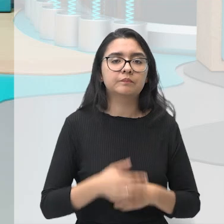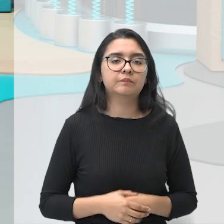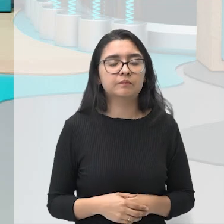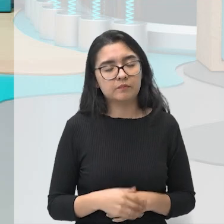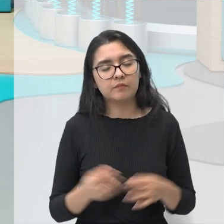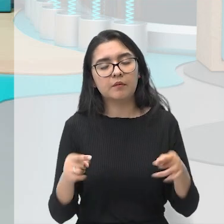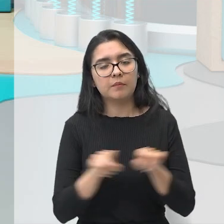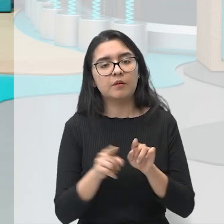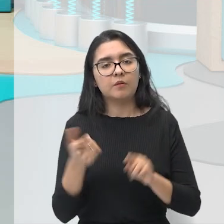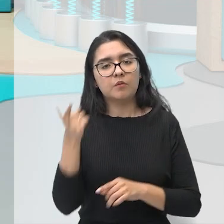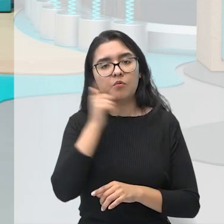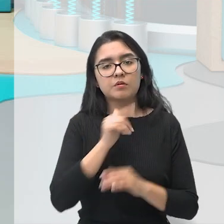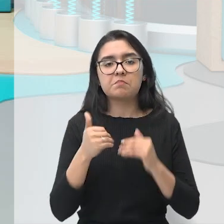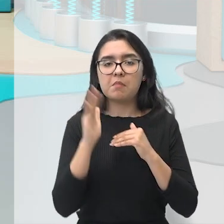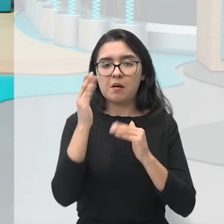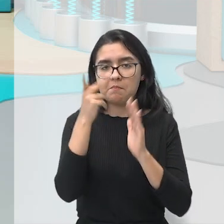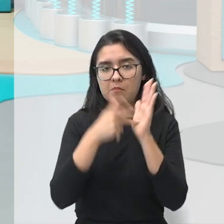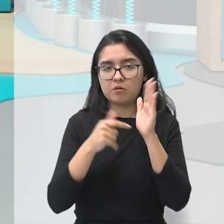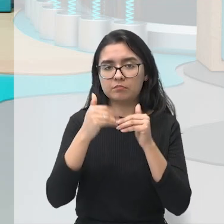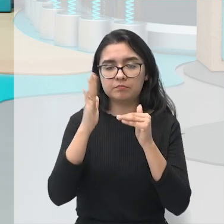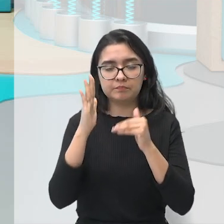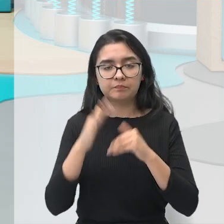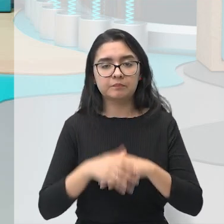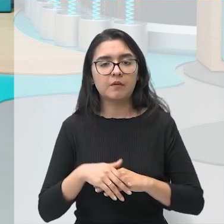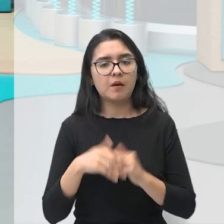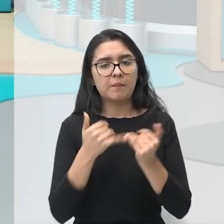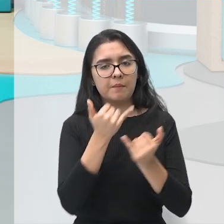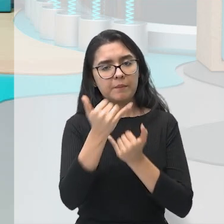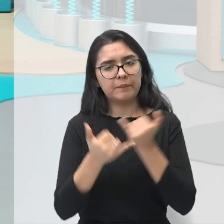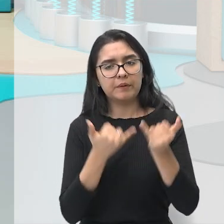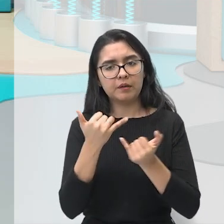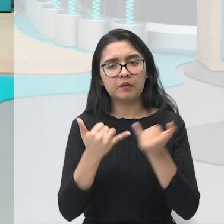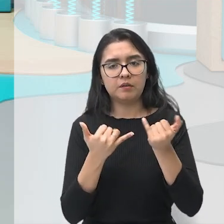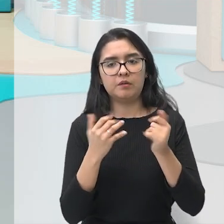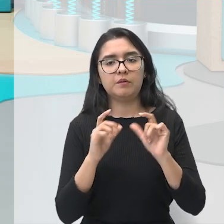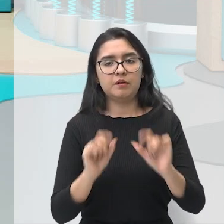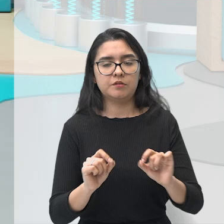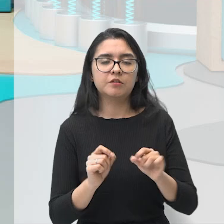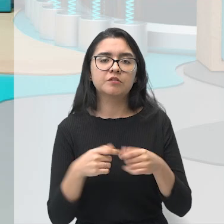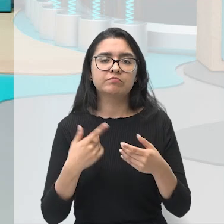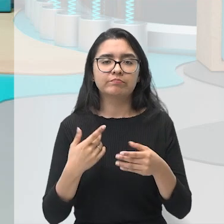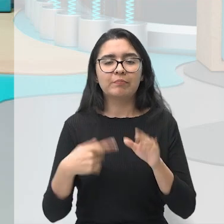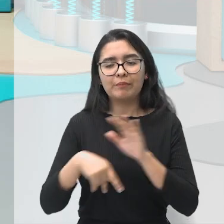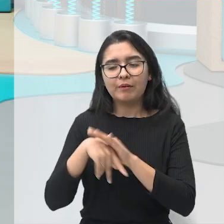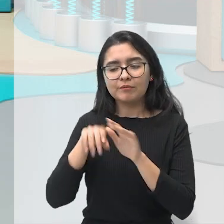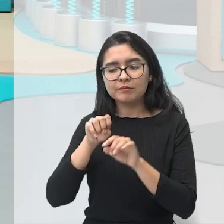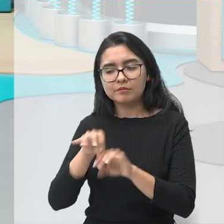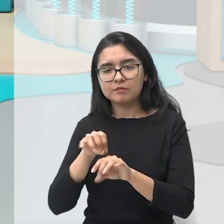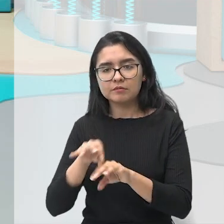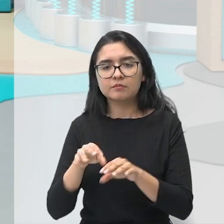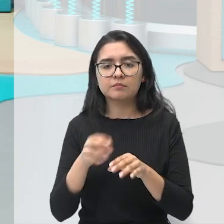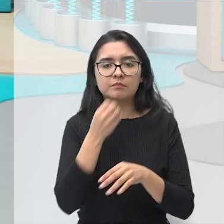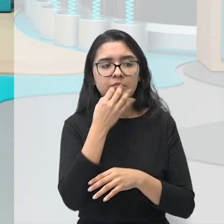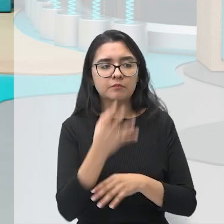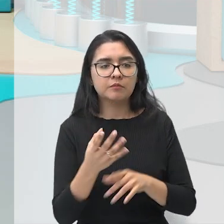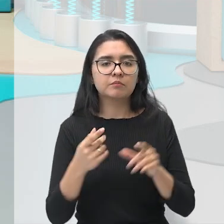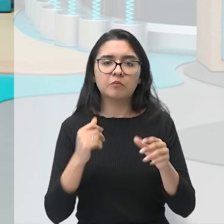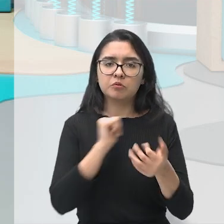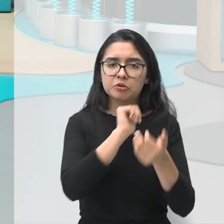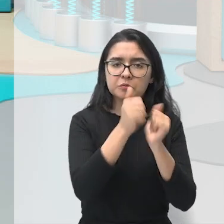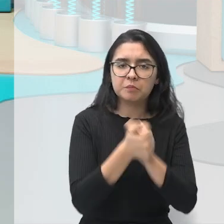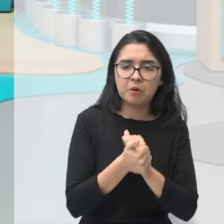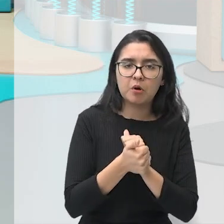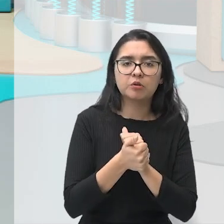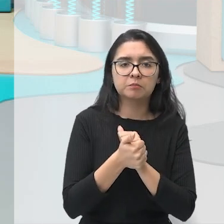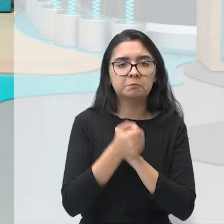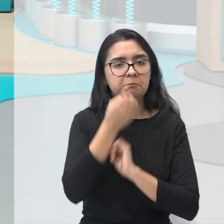conseguir conquistar mais pontos. É uma brincadeira tão educativa, tão boa, um esporte tão bom,